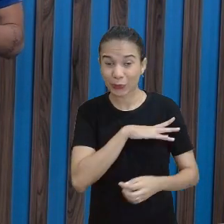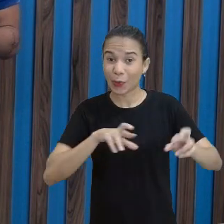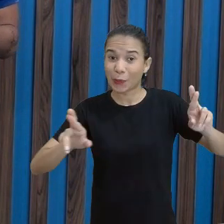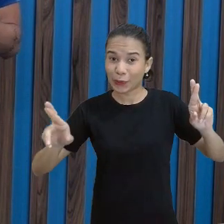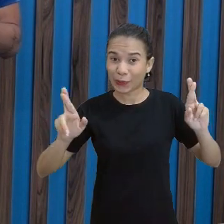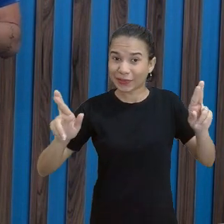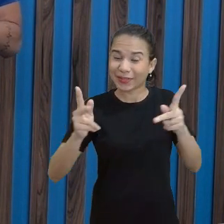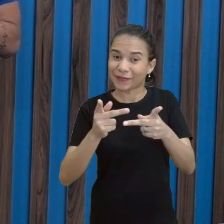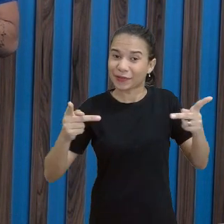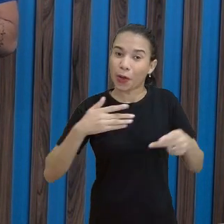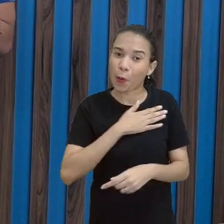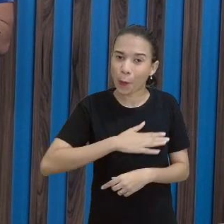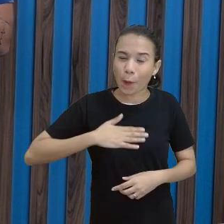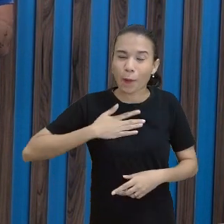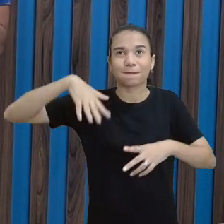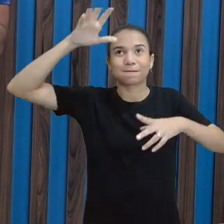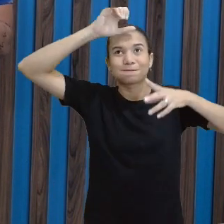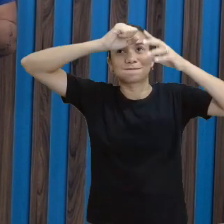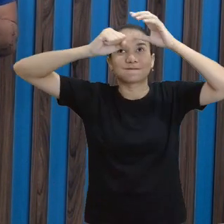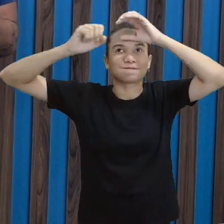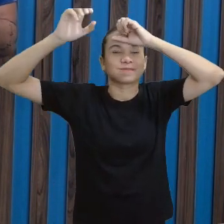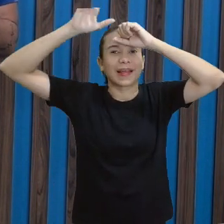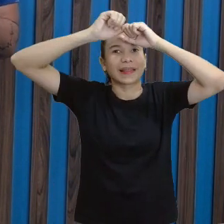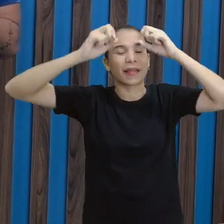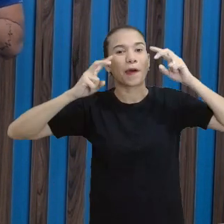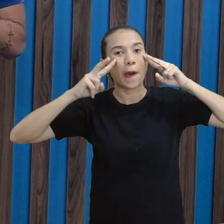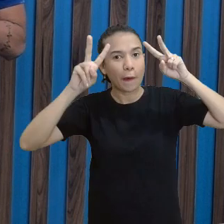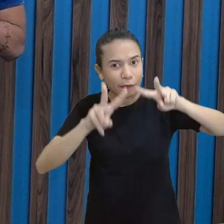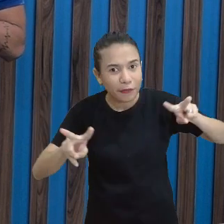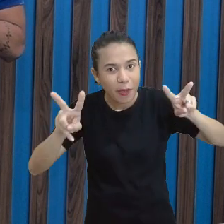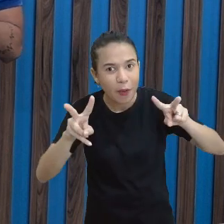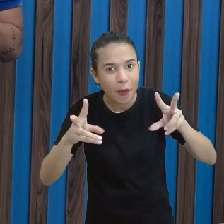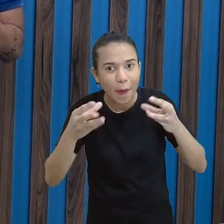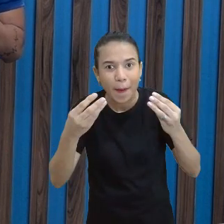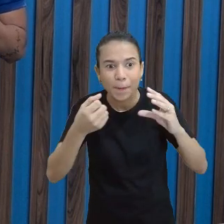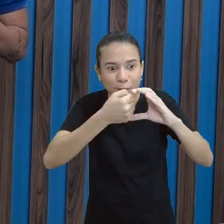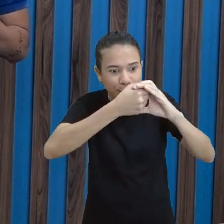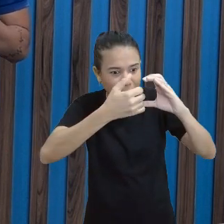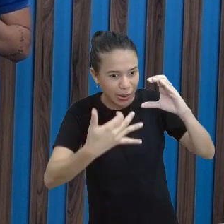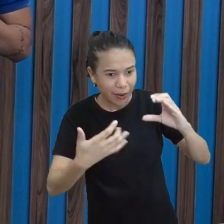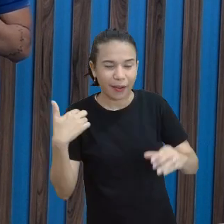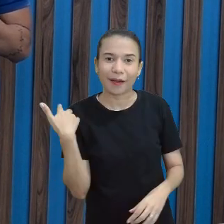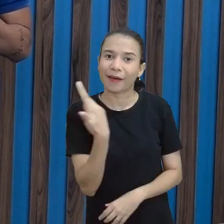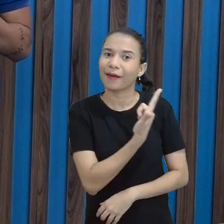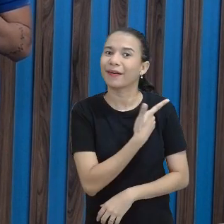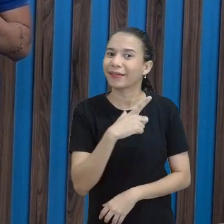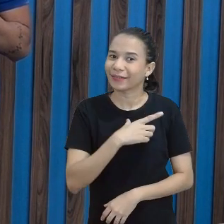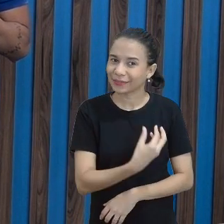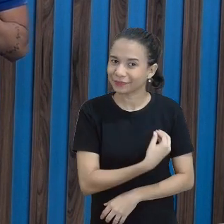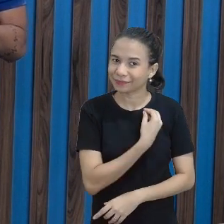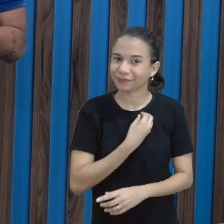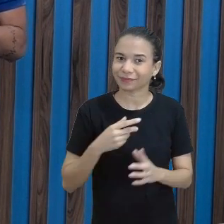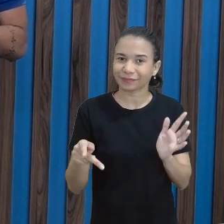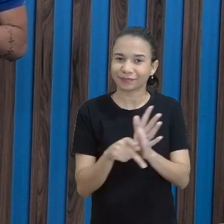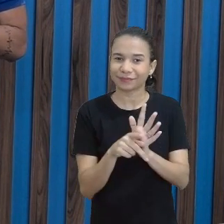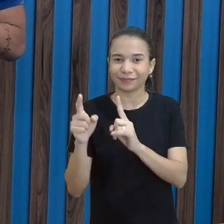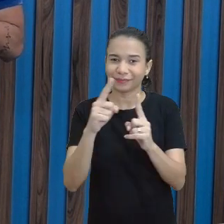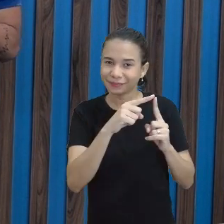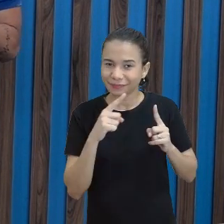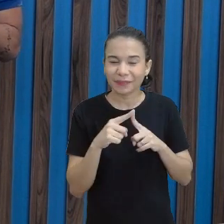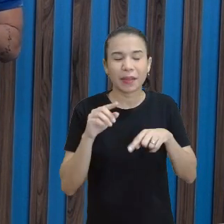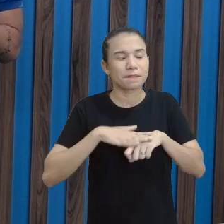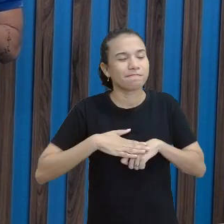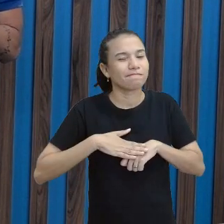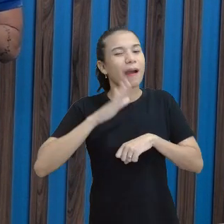tenham gostado, que tenham aprendido aí bastante. Viram a quantidade de classes que a gente tem nas modalidades paralímpicas e tem